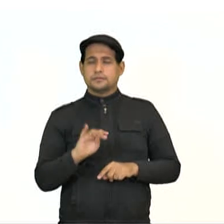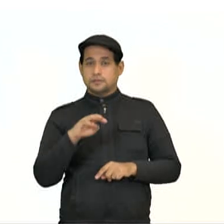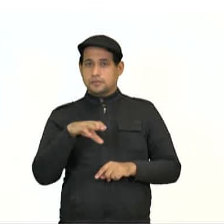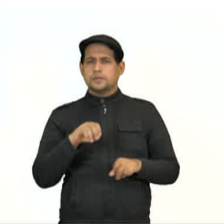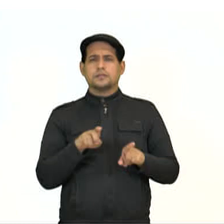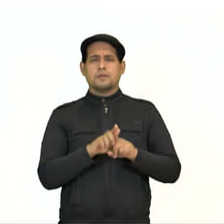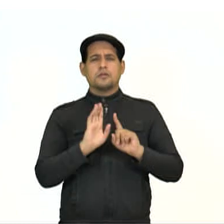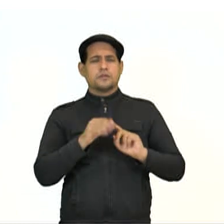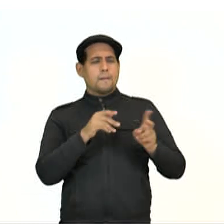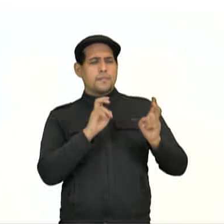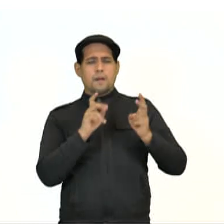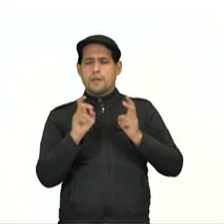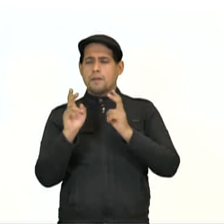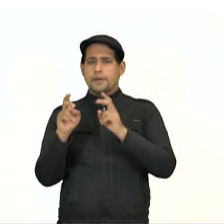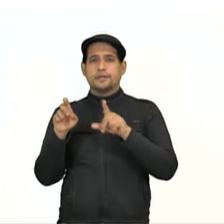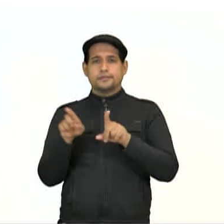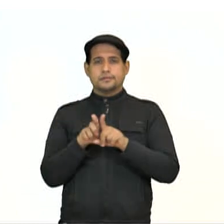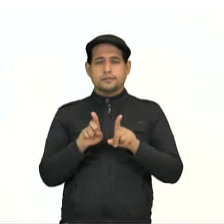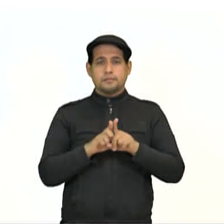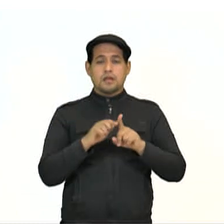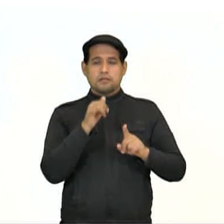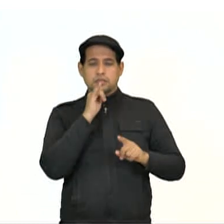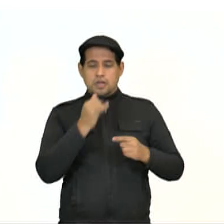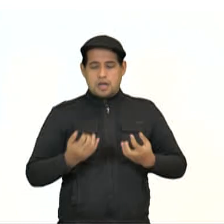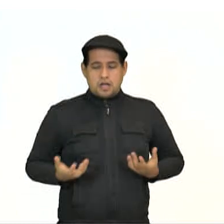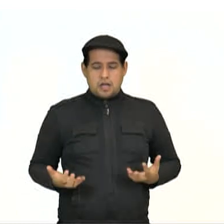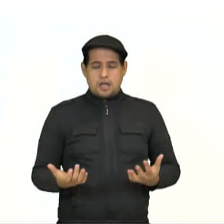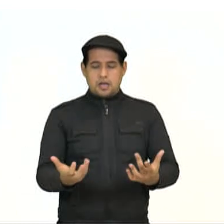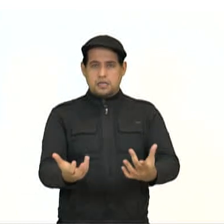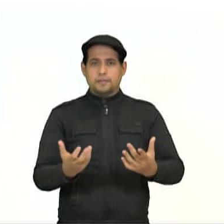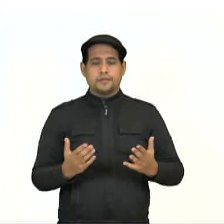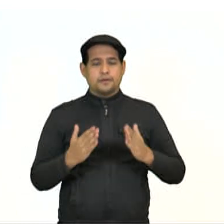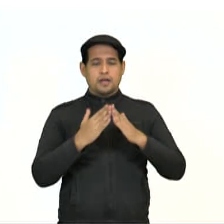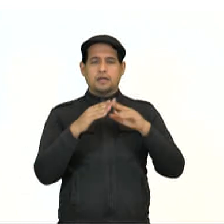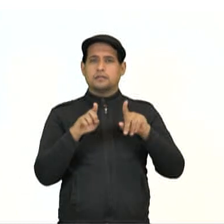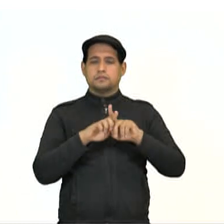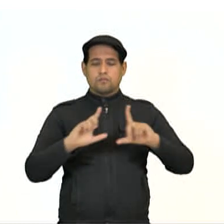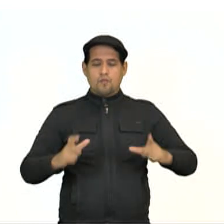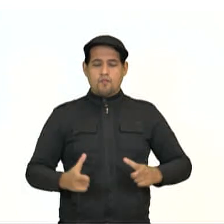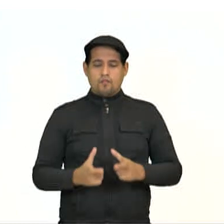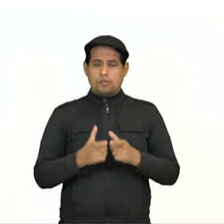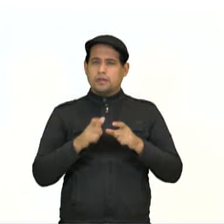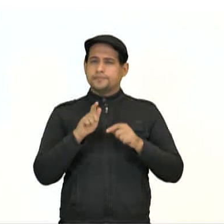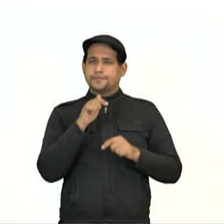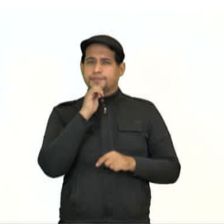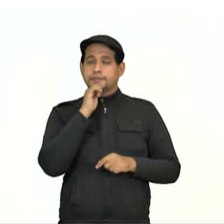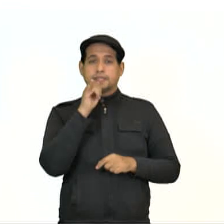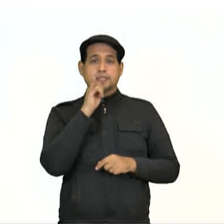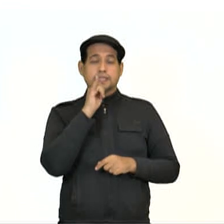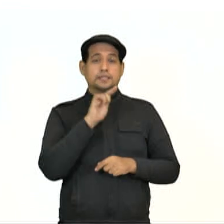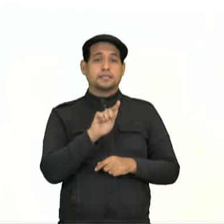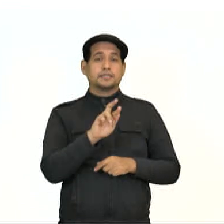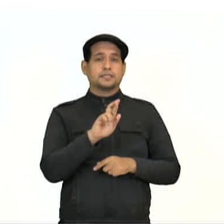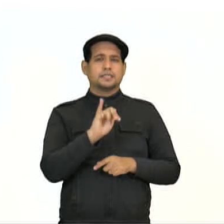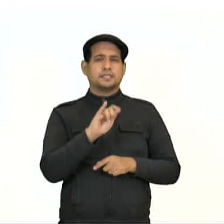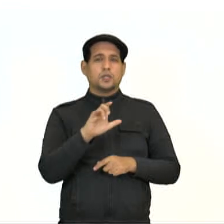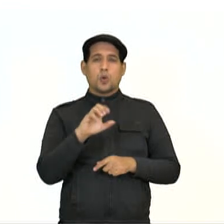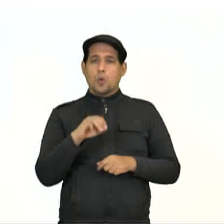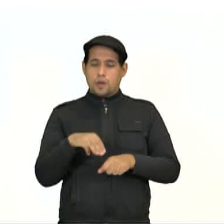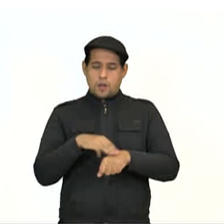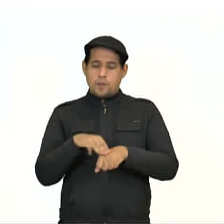Você tem observado na grama da sua casa uma redução na quantidade de grilos de cor